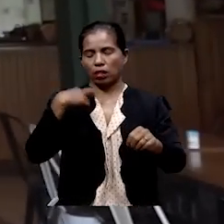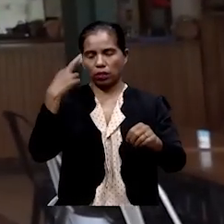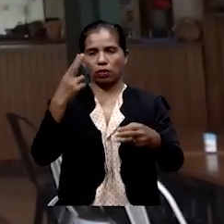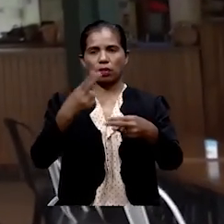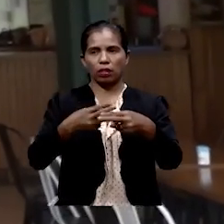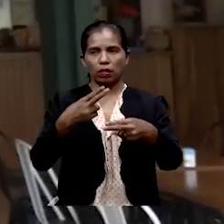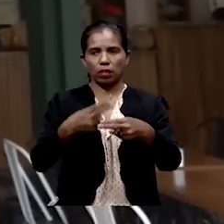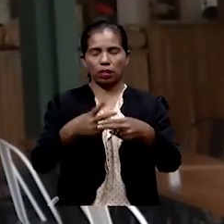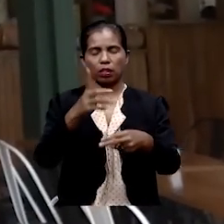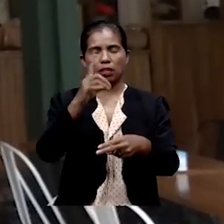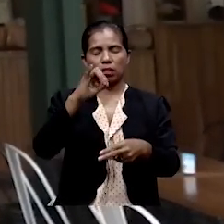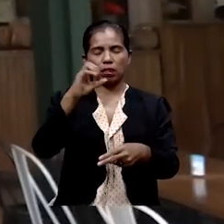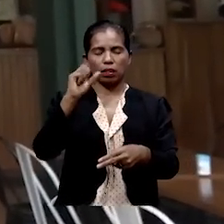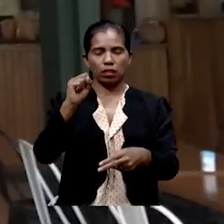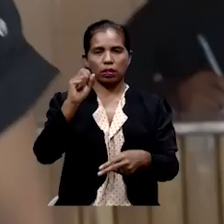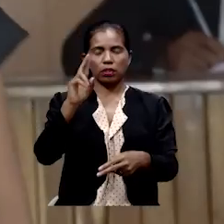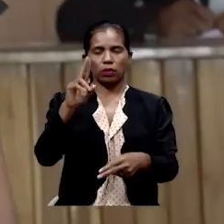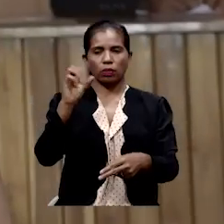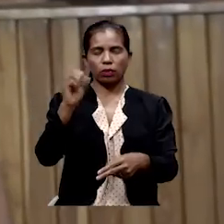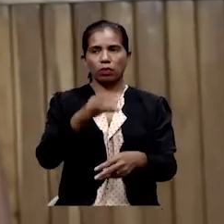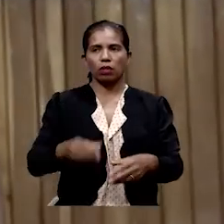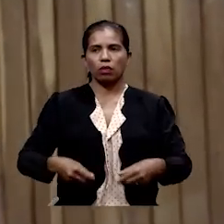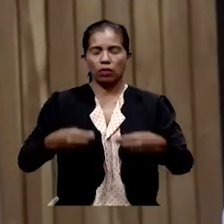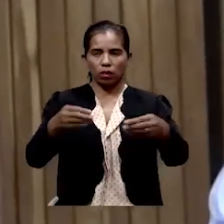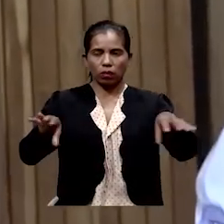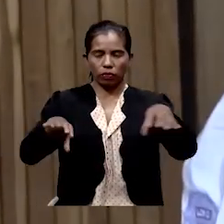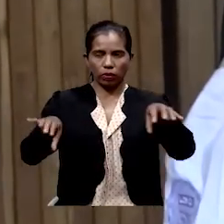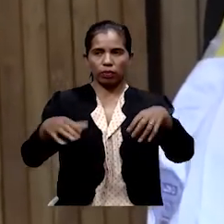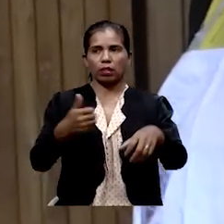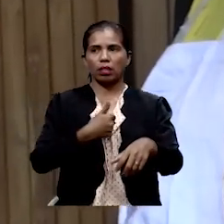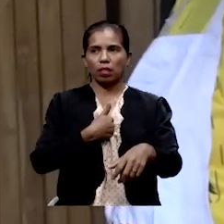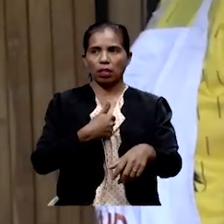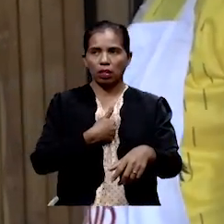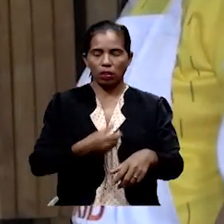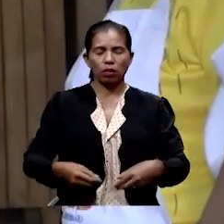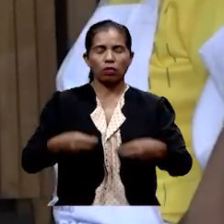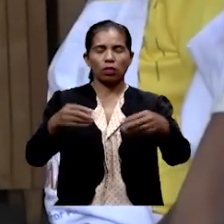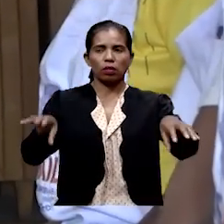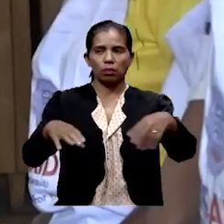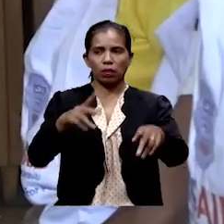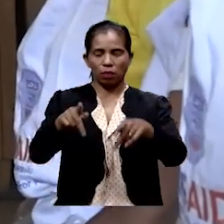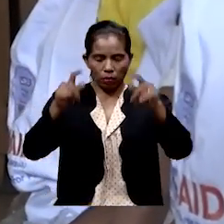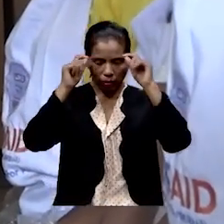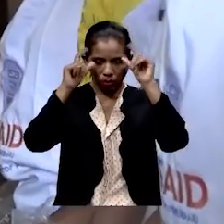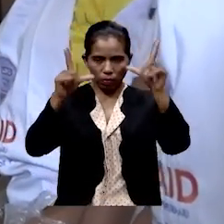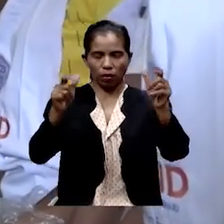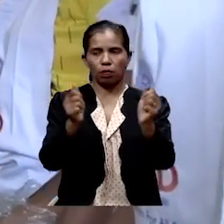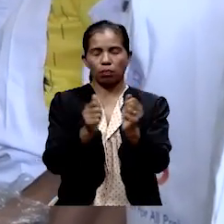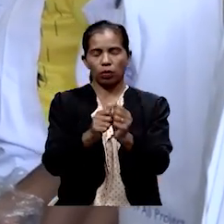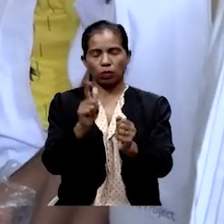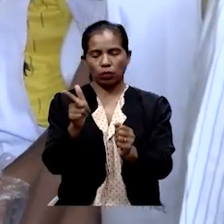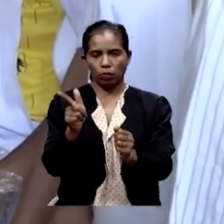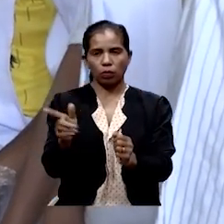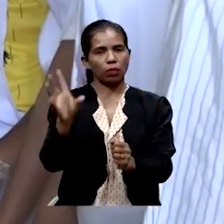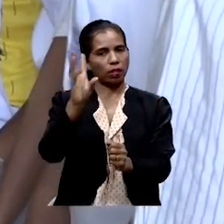honaran Delicious Timor, hodi fo servisu banyaan no mos fo servisu ba Timoruan anain ronolo